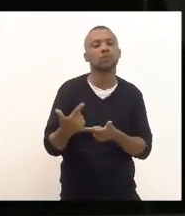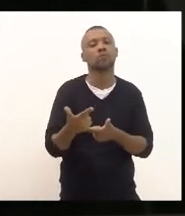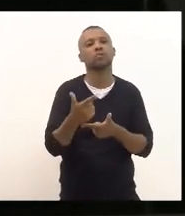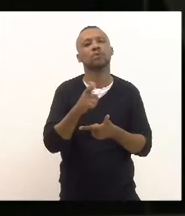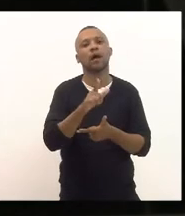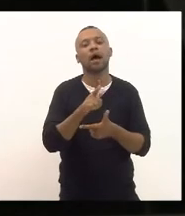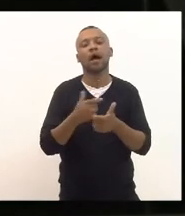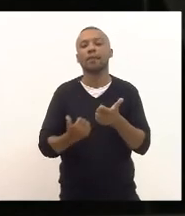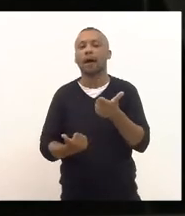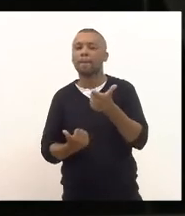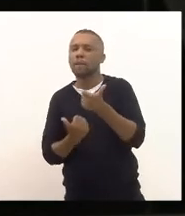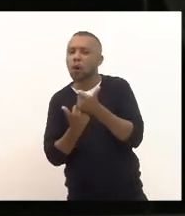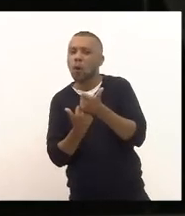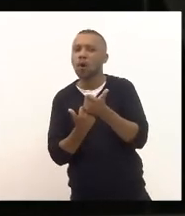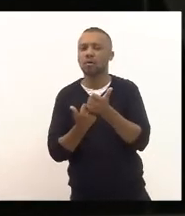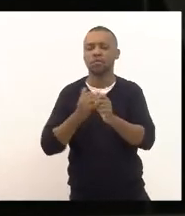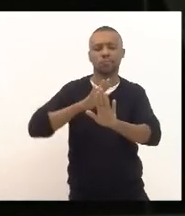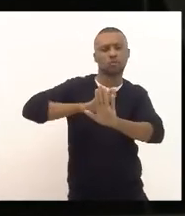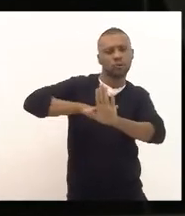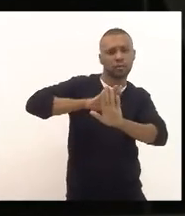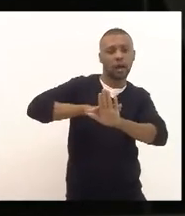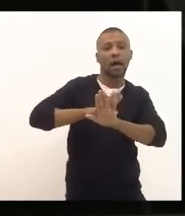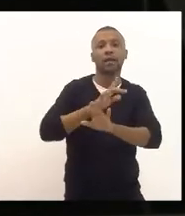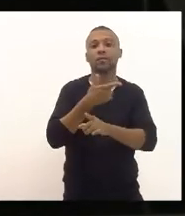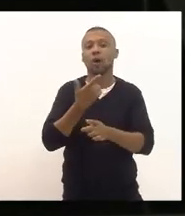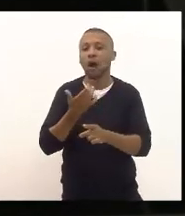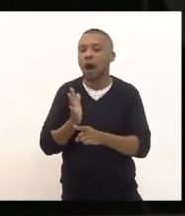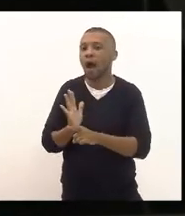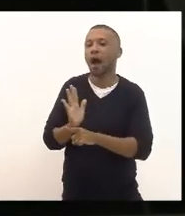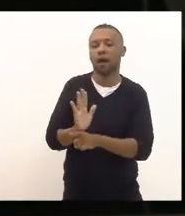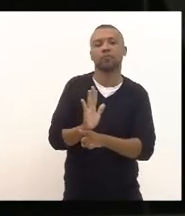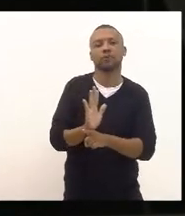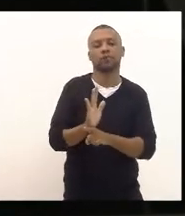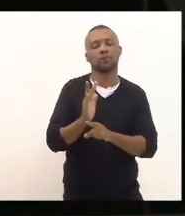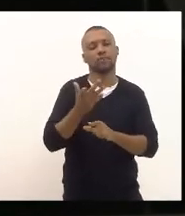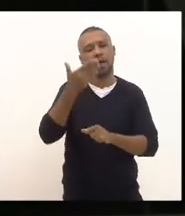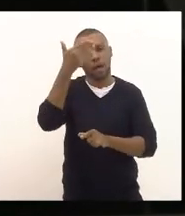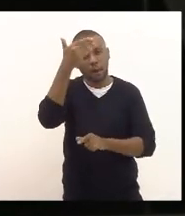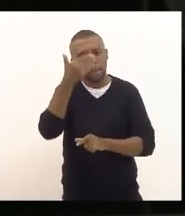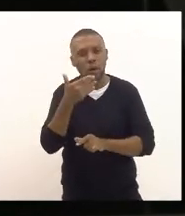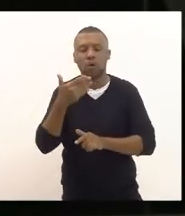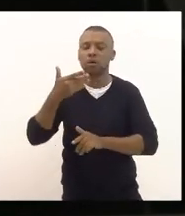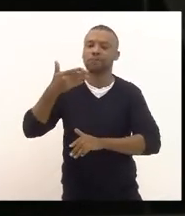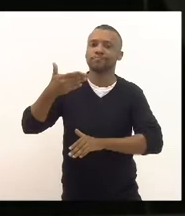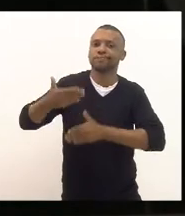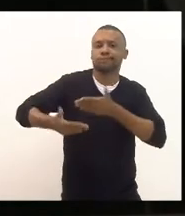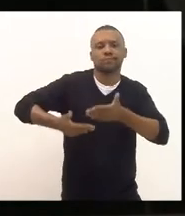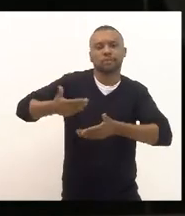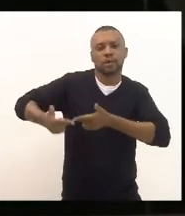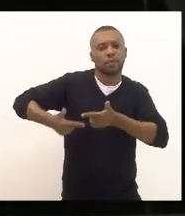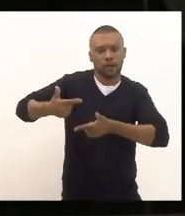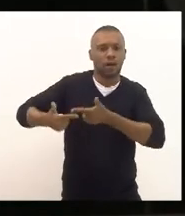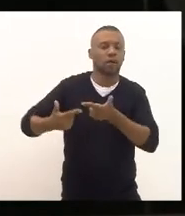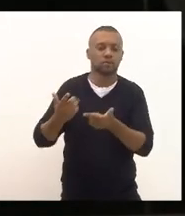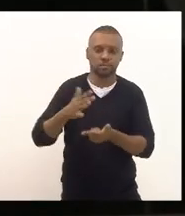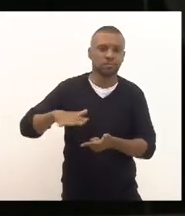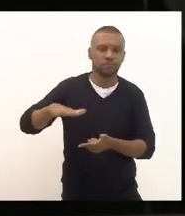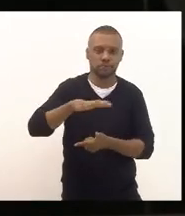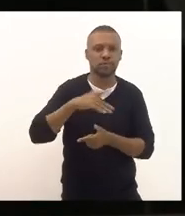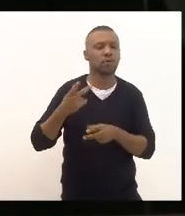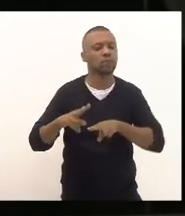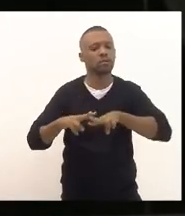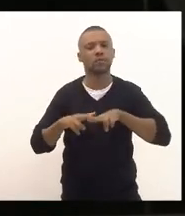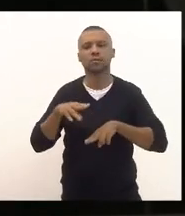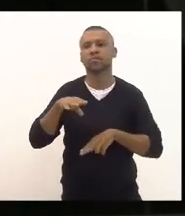na retaguarda mas que estão aí contribuindo paga a estação do serviço então talvez por esse motivo